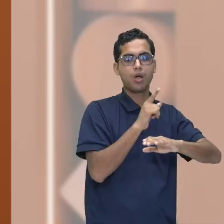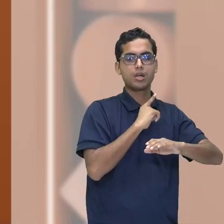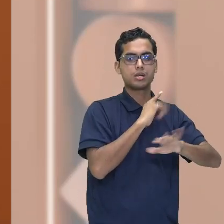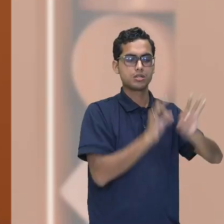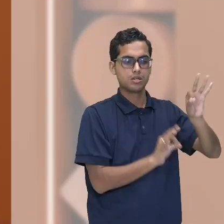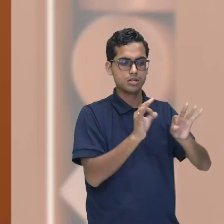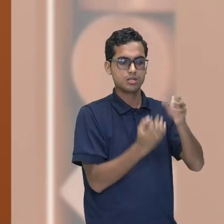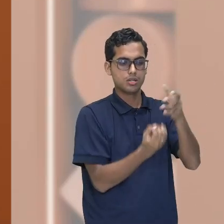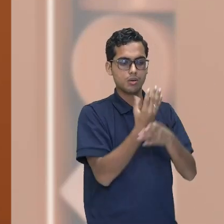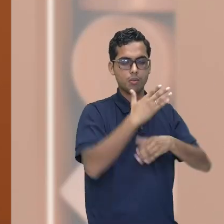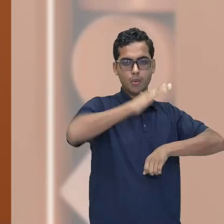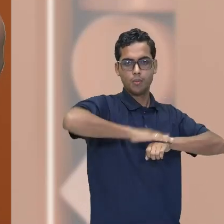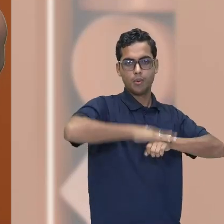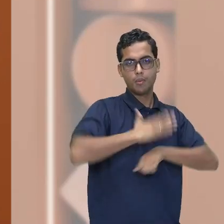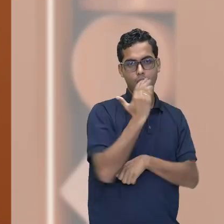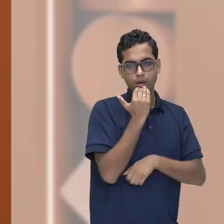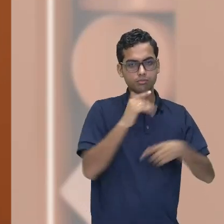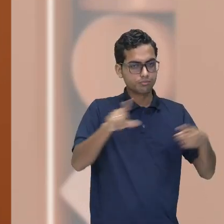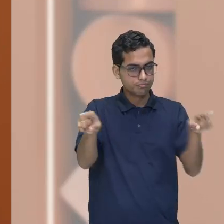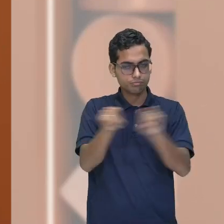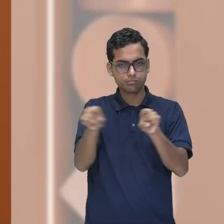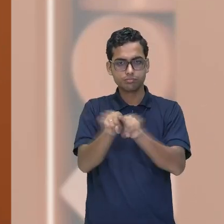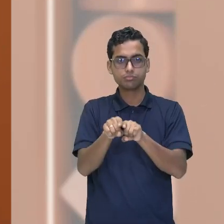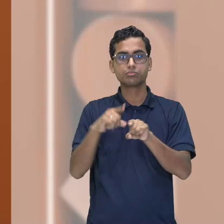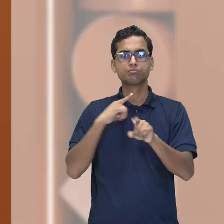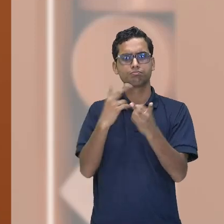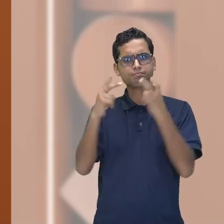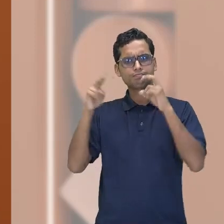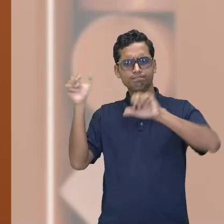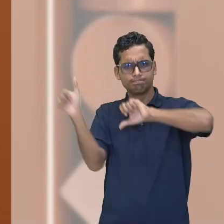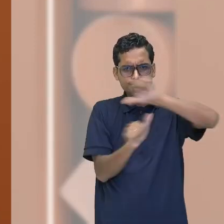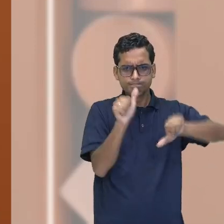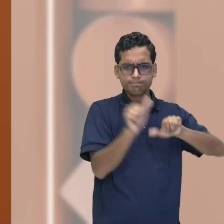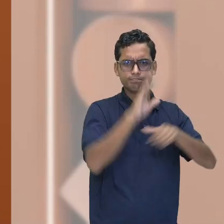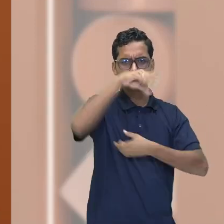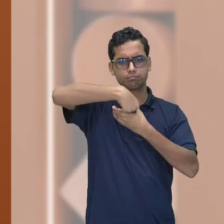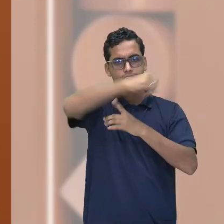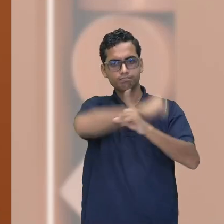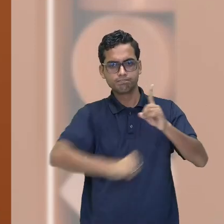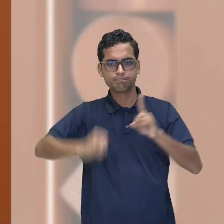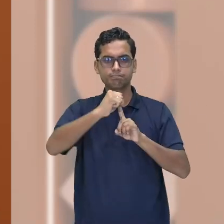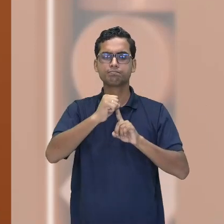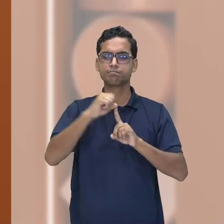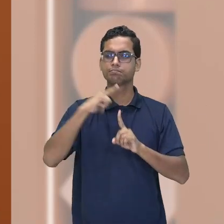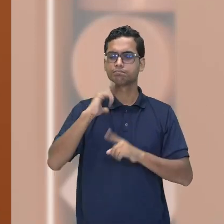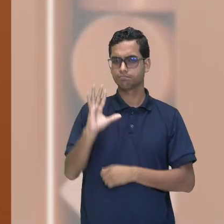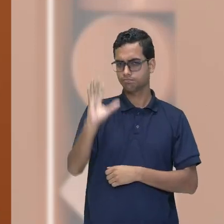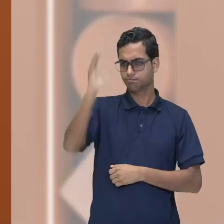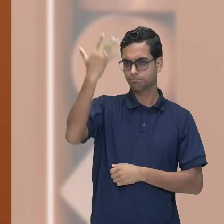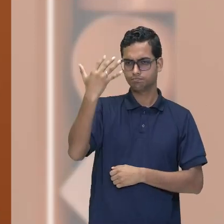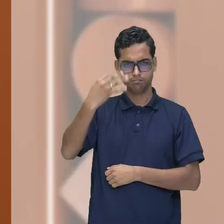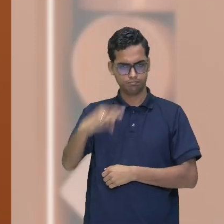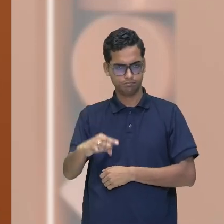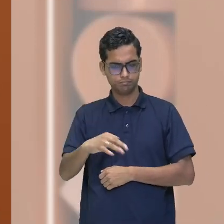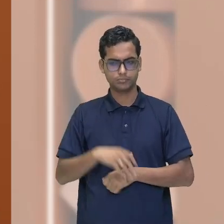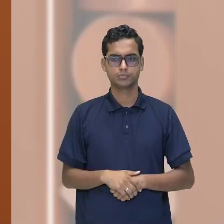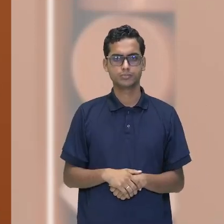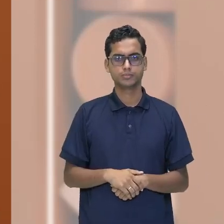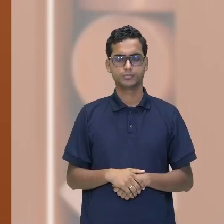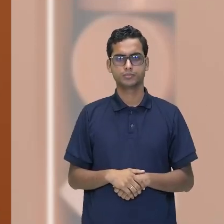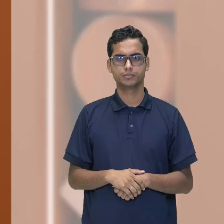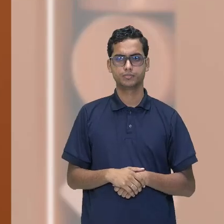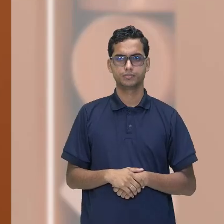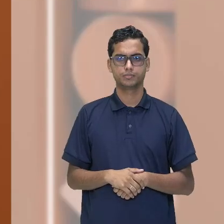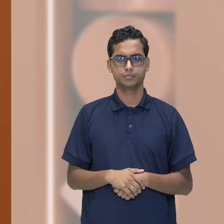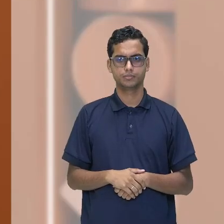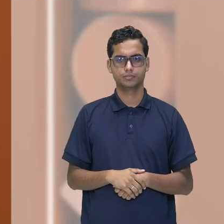organiza, que nós estamos falando, dessas transformações dentro de uma sociedade, ok? Então, vamos lá.